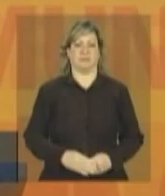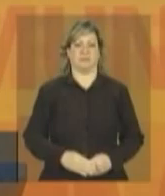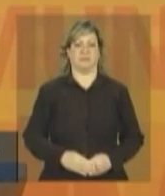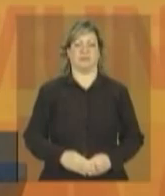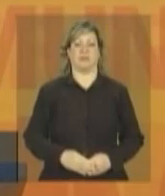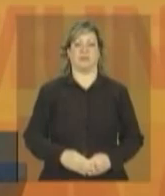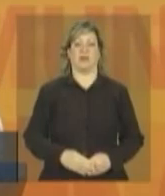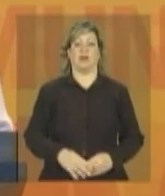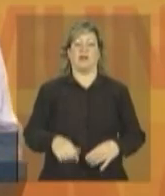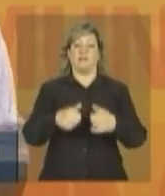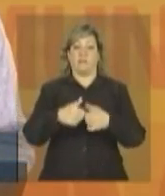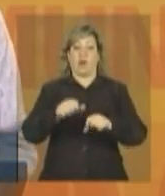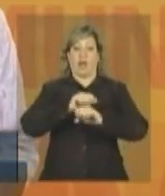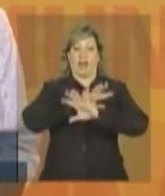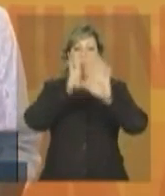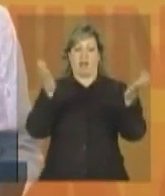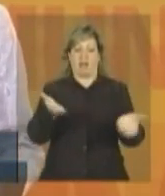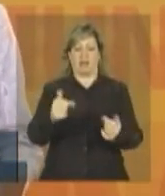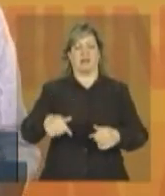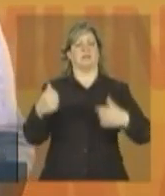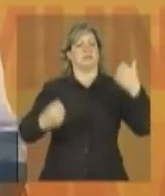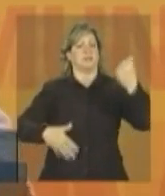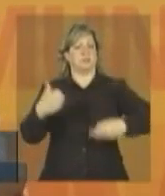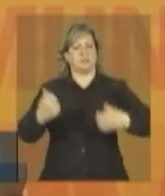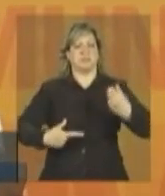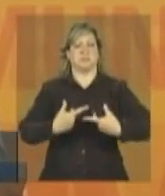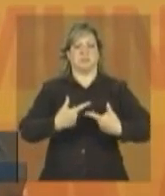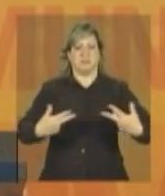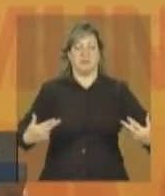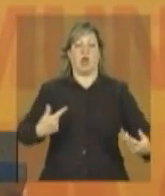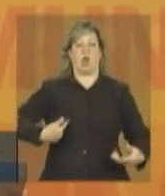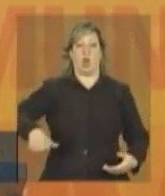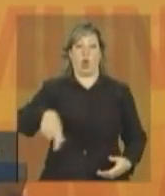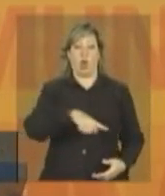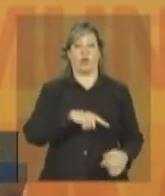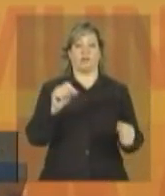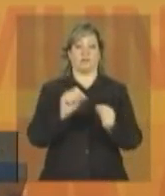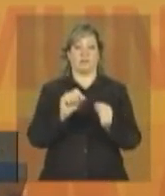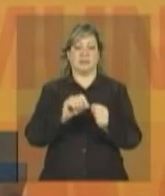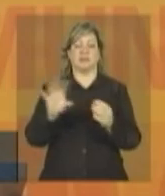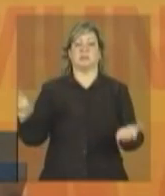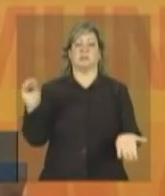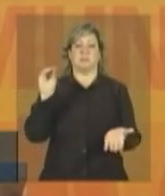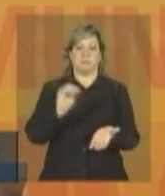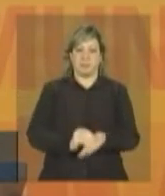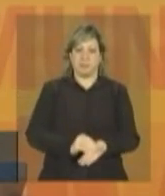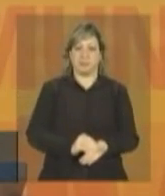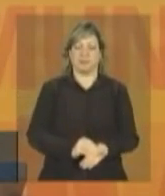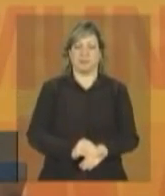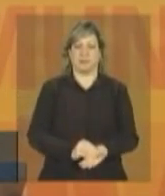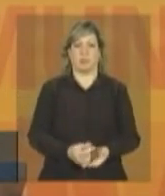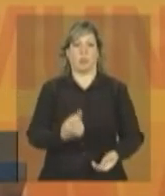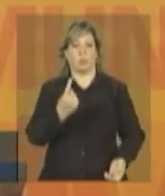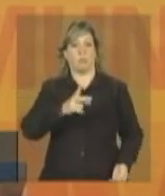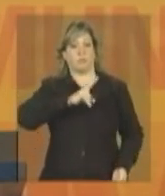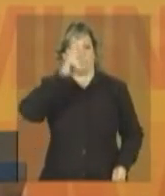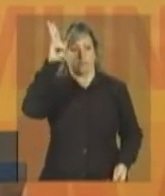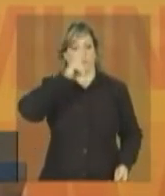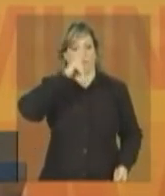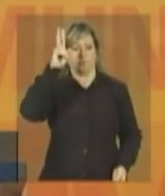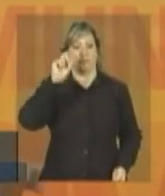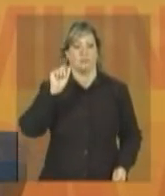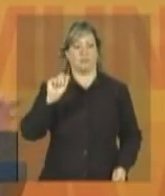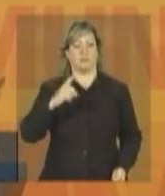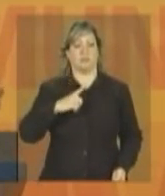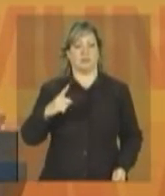Ficou claro aqui nas exposições que nós aplicamos um grande esforço do